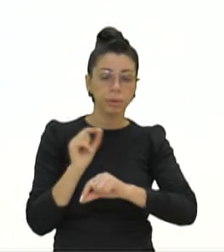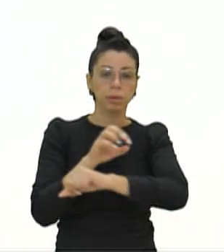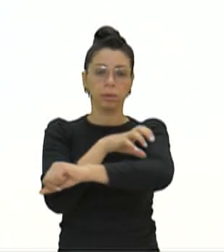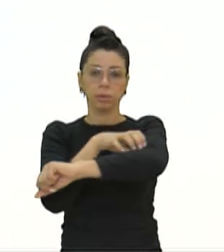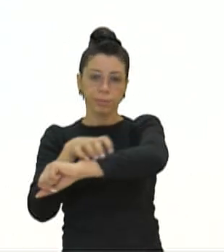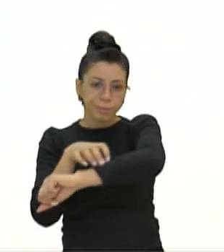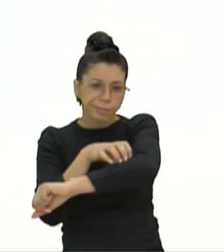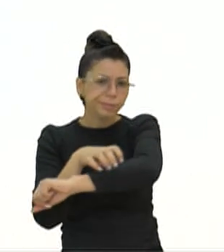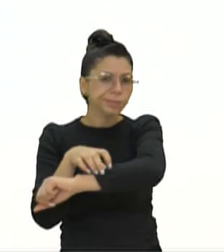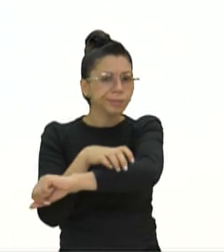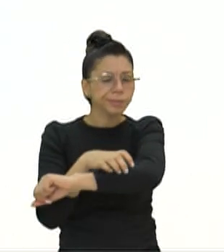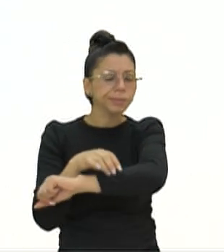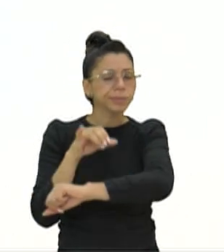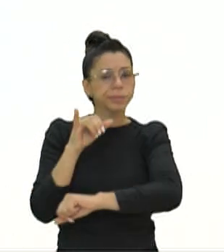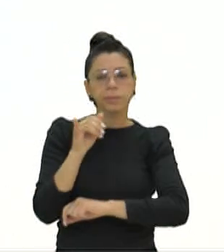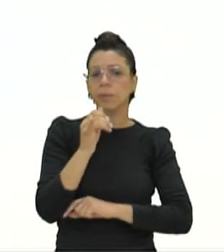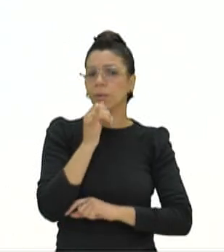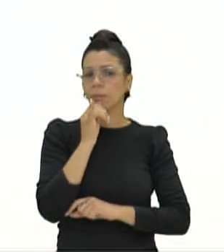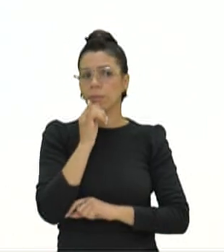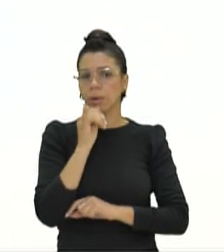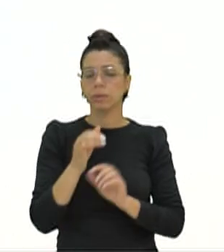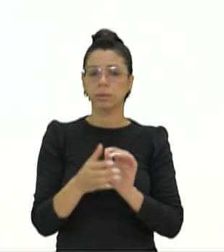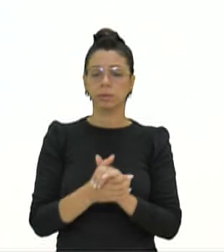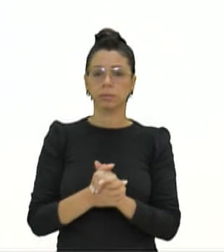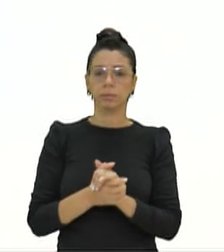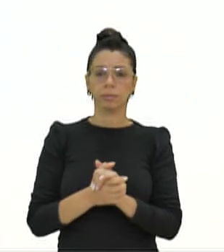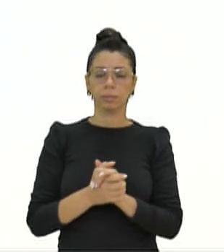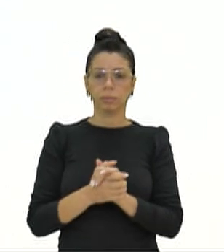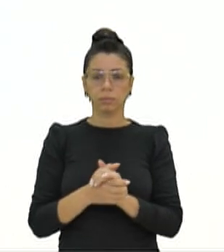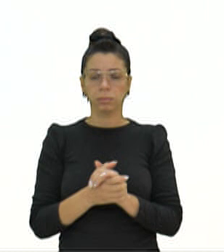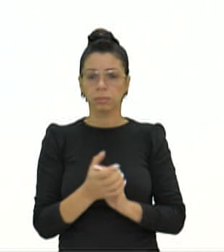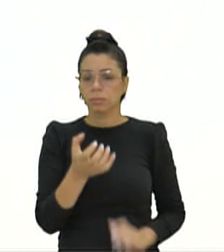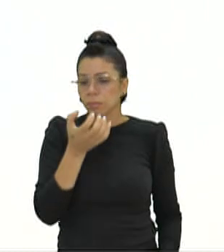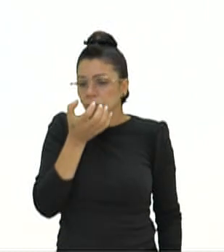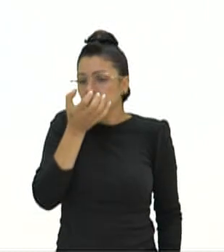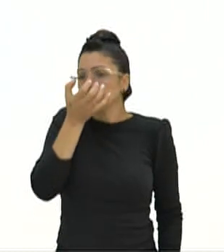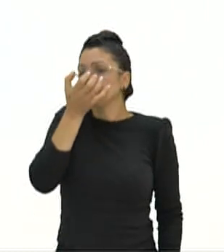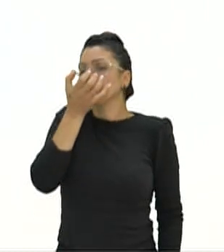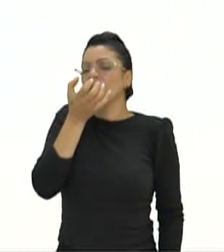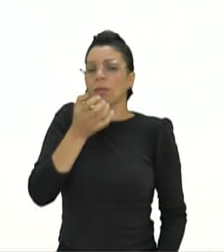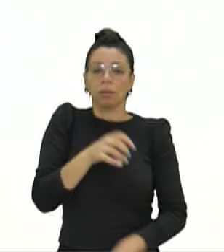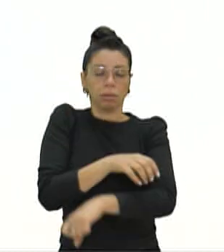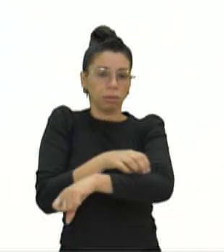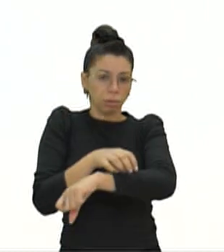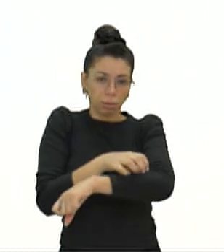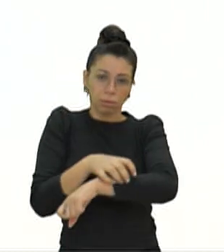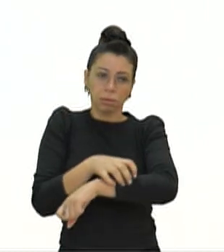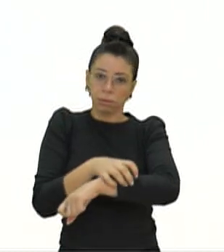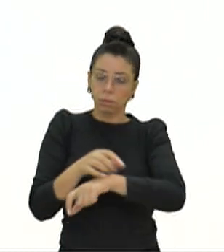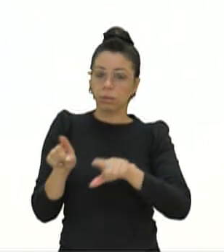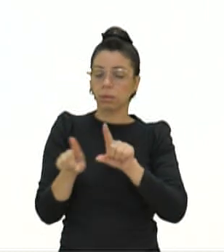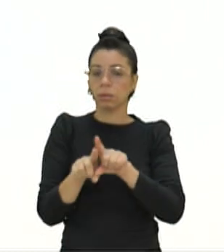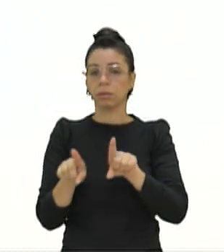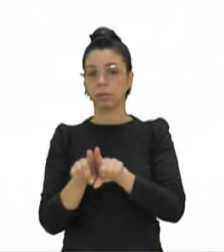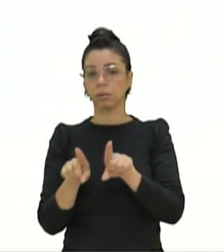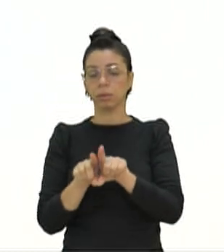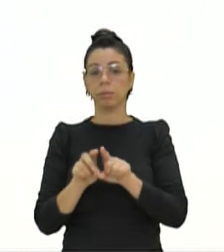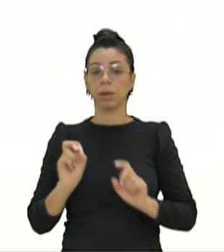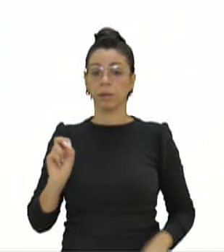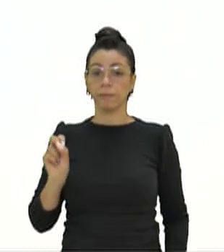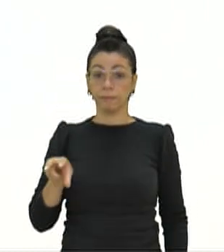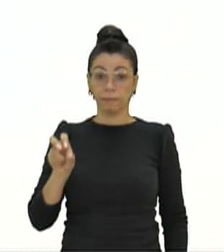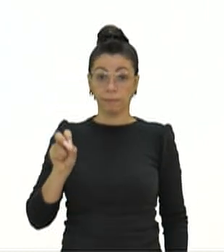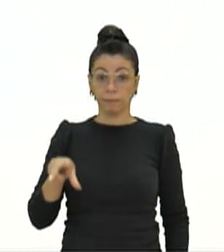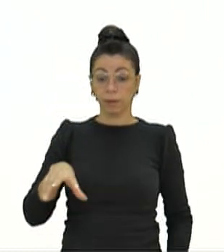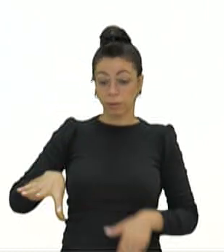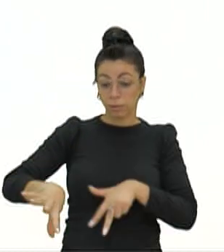alergias, por algum produto que a pessoa tenha inalado, né? Que irritou ali, por uma infecção, por um vírus que ela